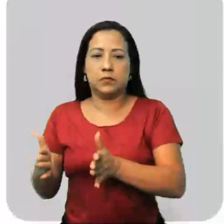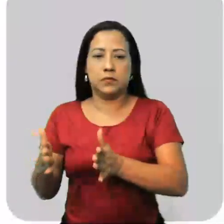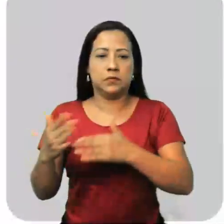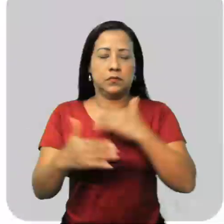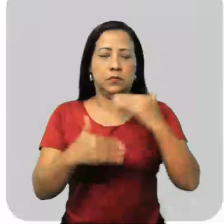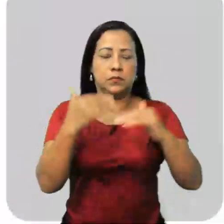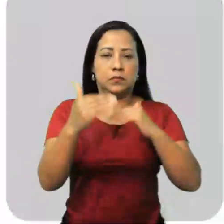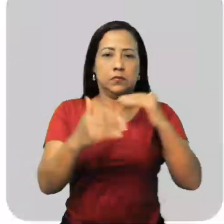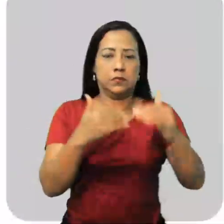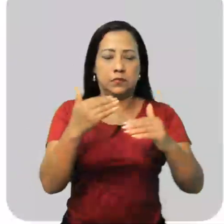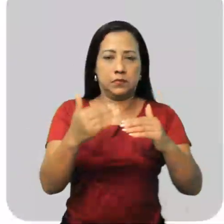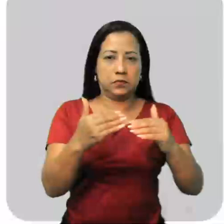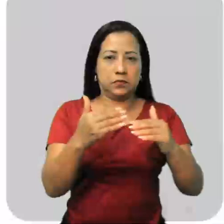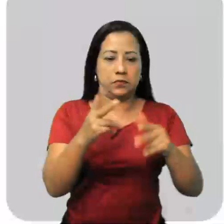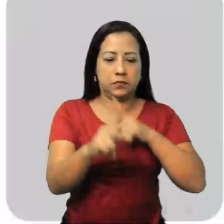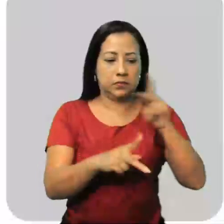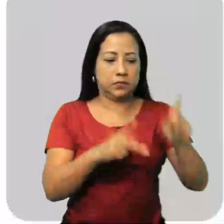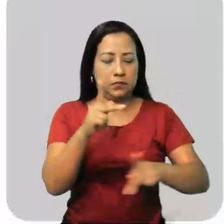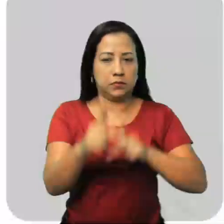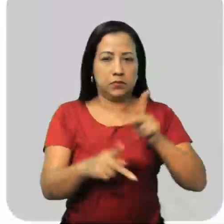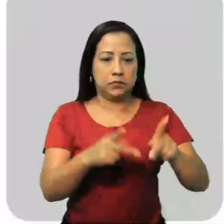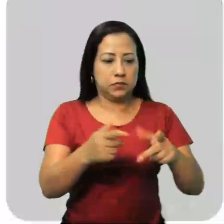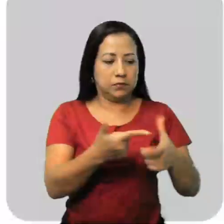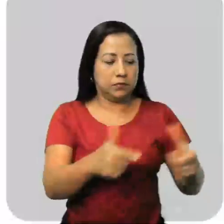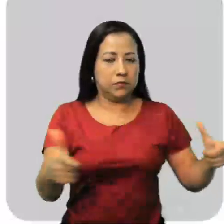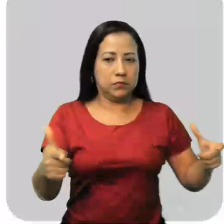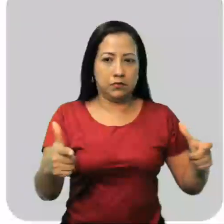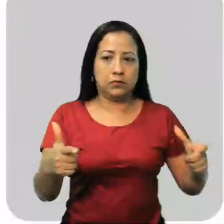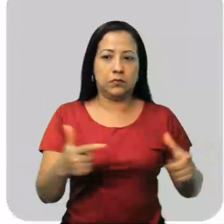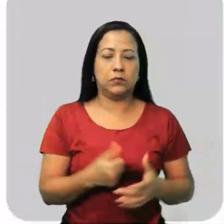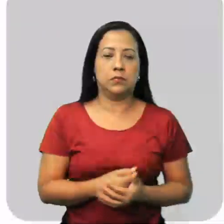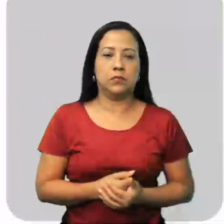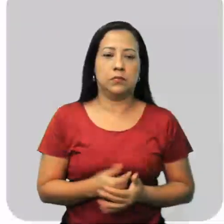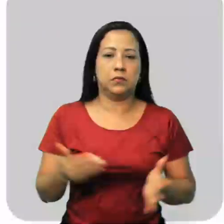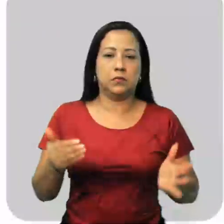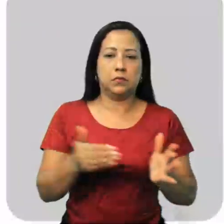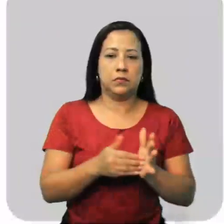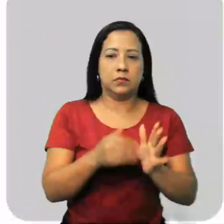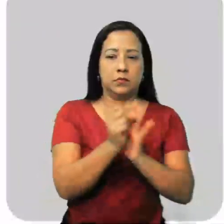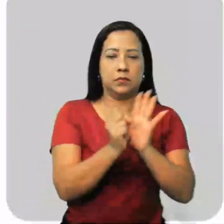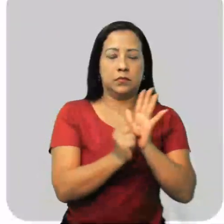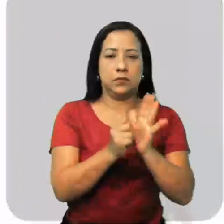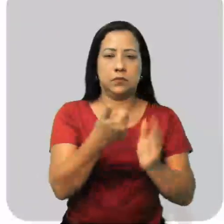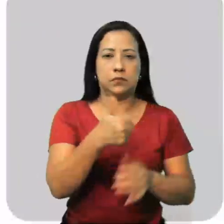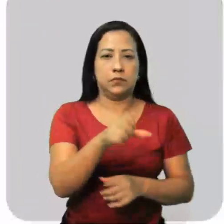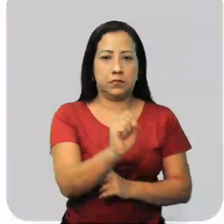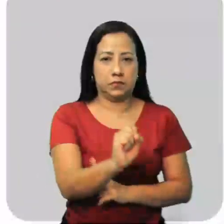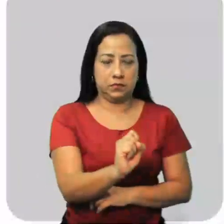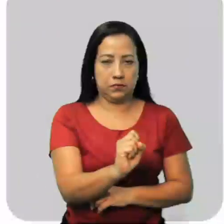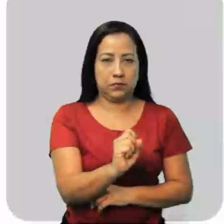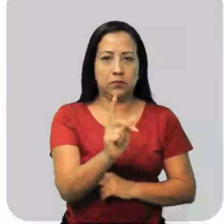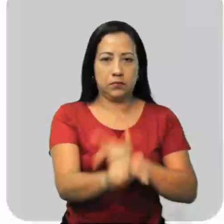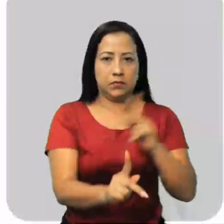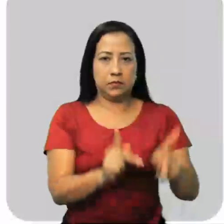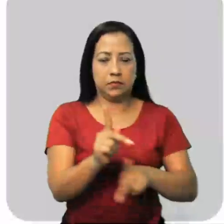Até o século XVIII, o crescimento foi lento, porque nascia muito, morria